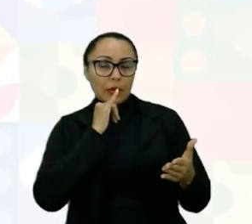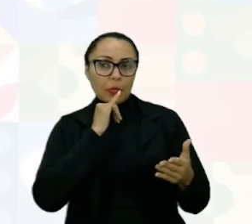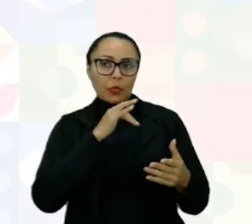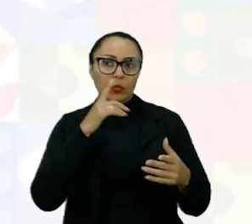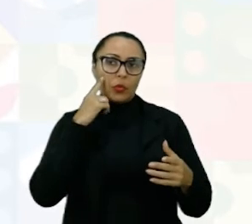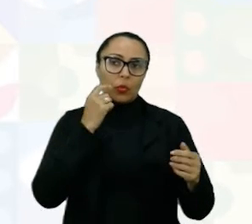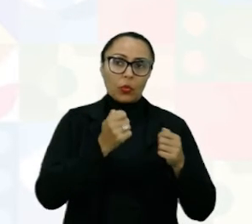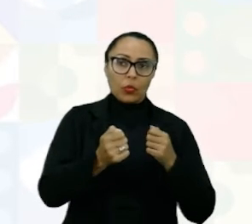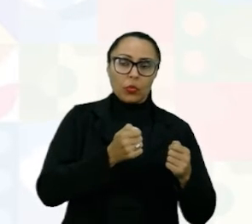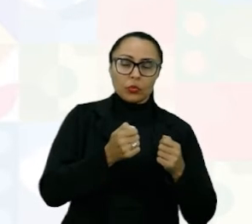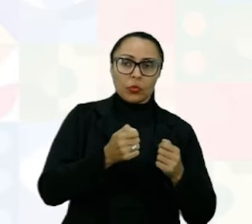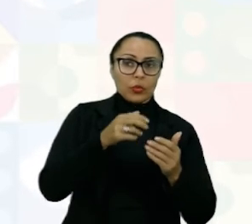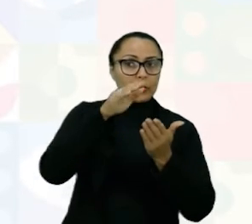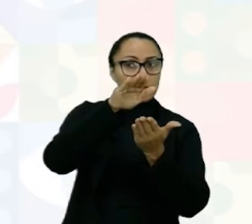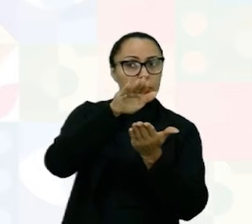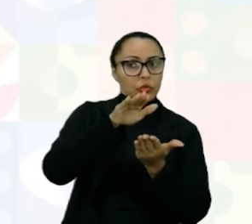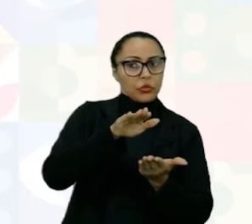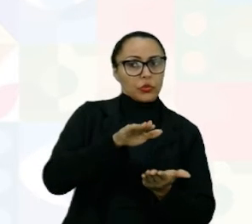estoques.